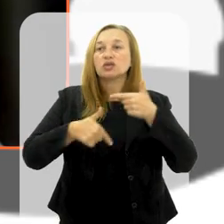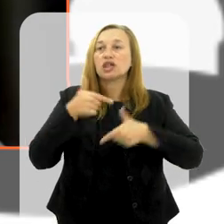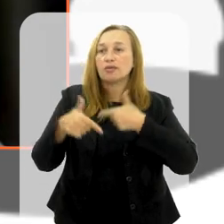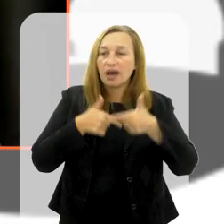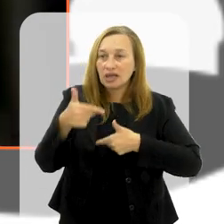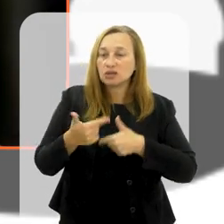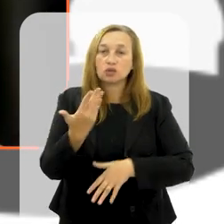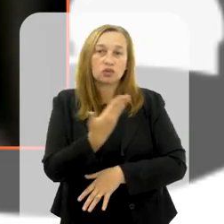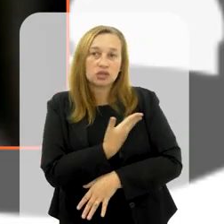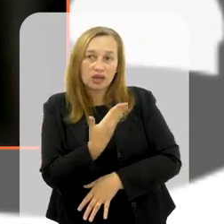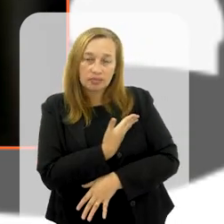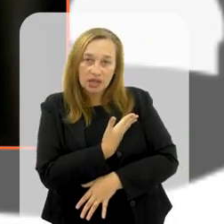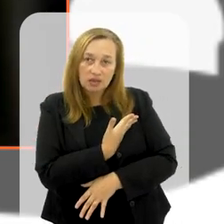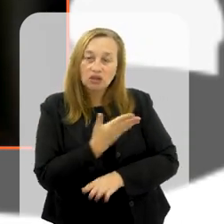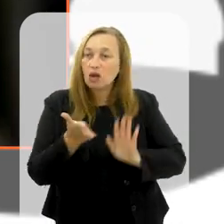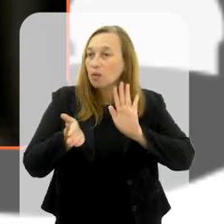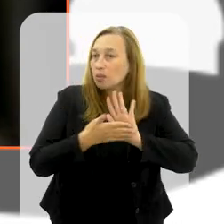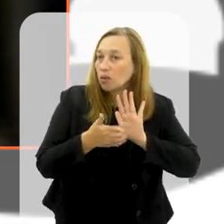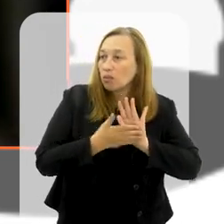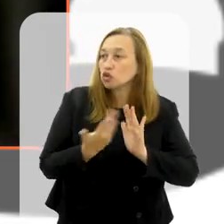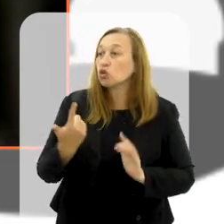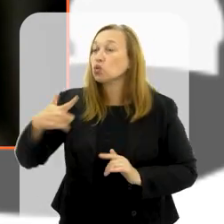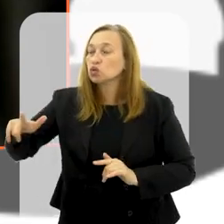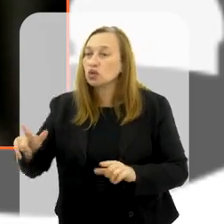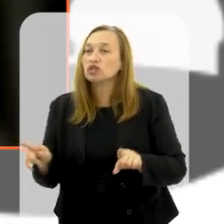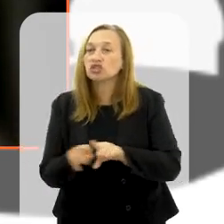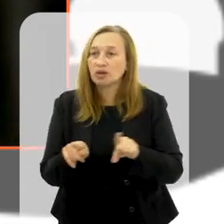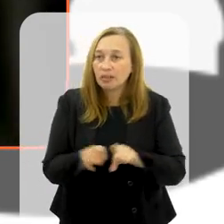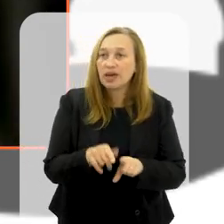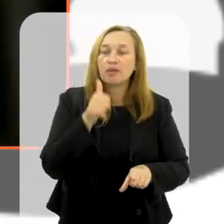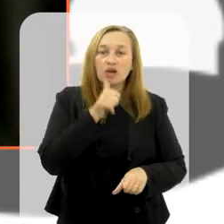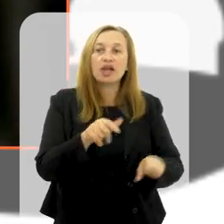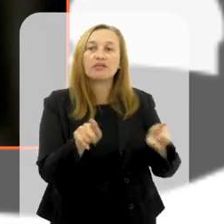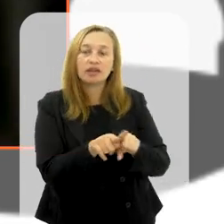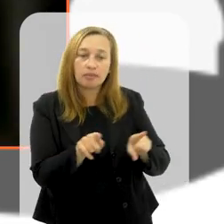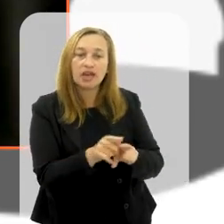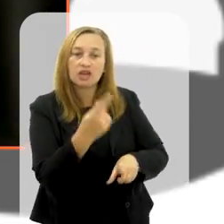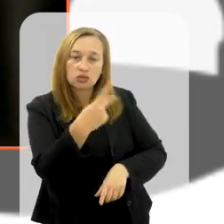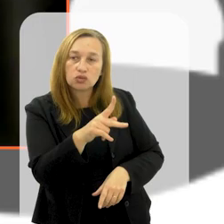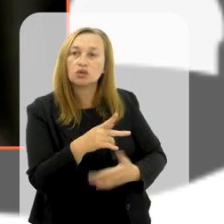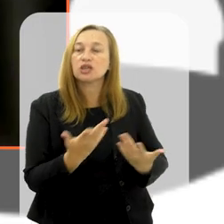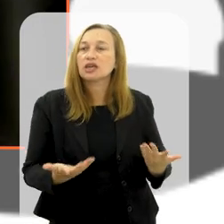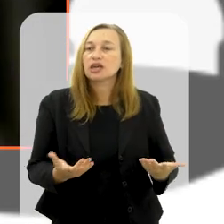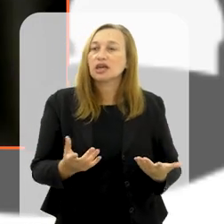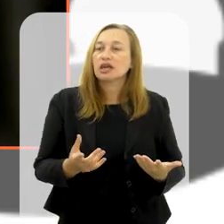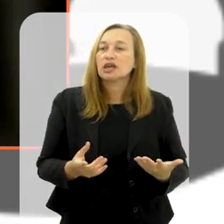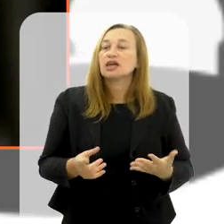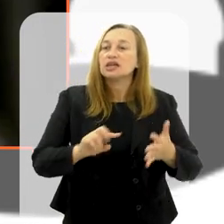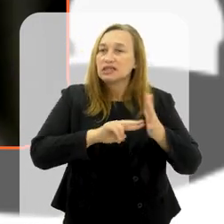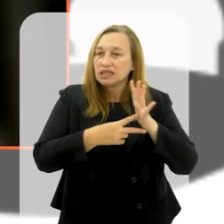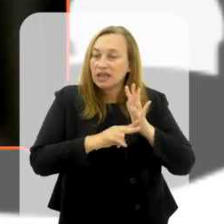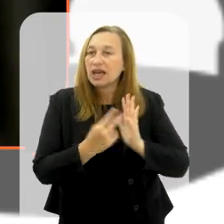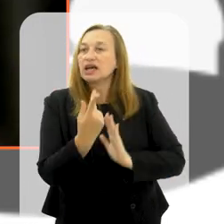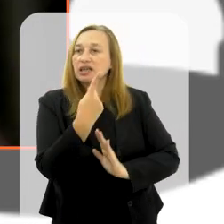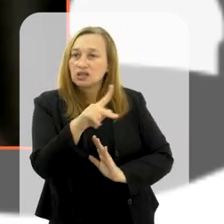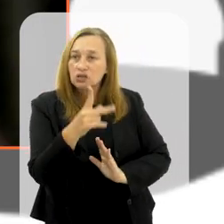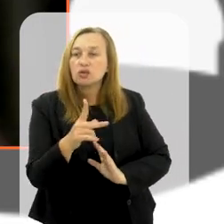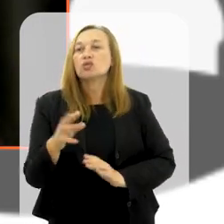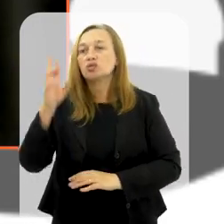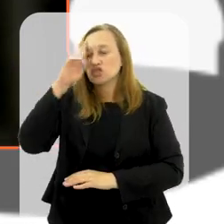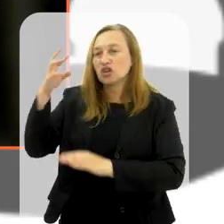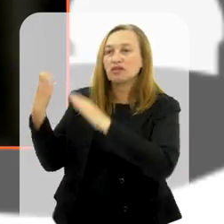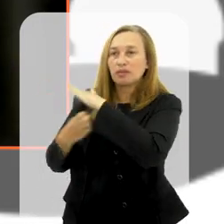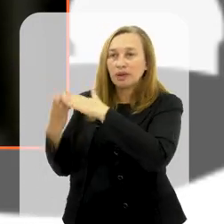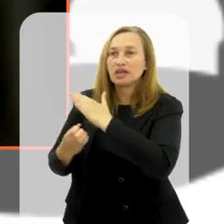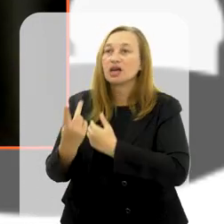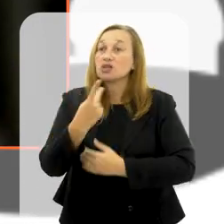trabalhando com os meus colegas em cima de propostas, os outros também, as mulheres vão estar trabalhando as suas, os sindicatos as suas, os empresários